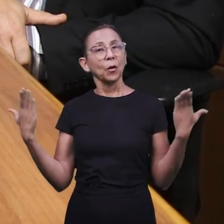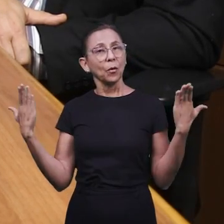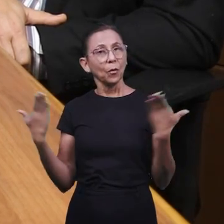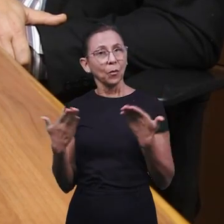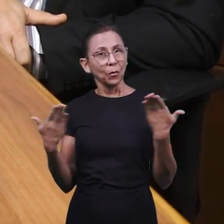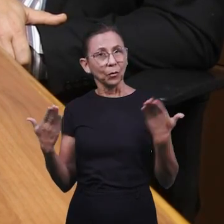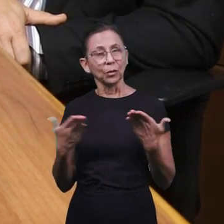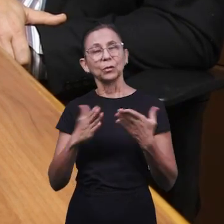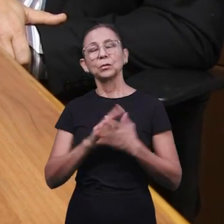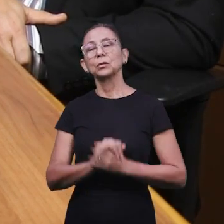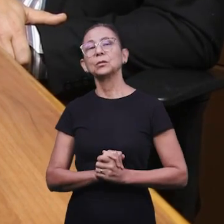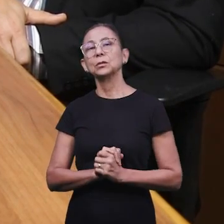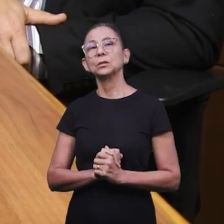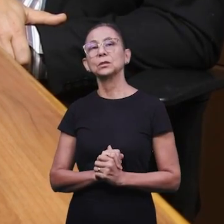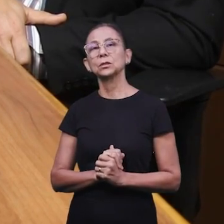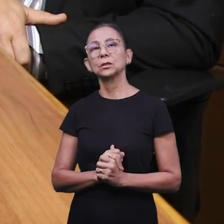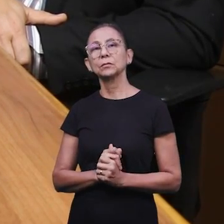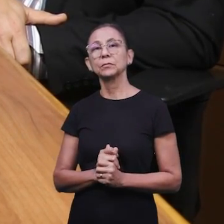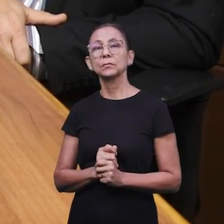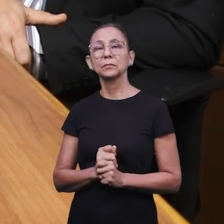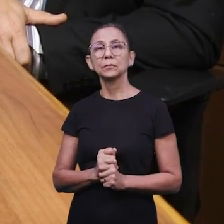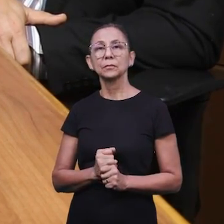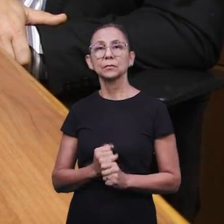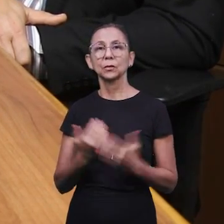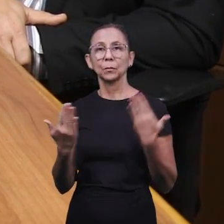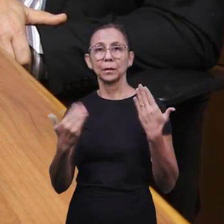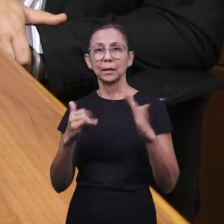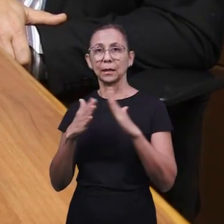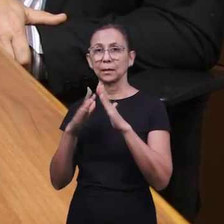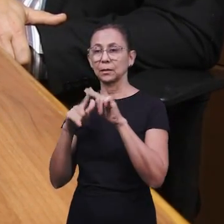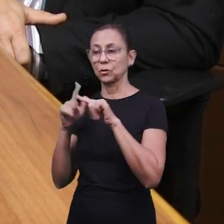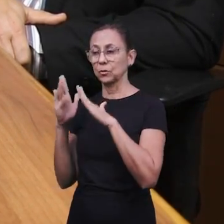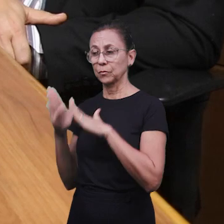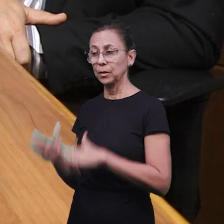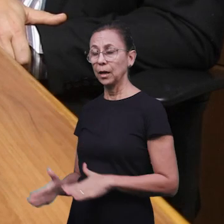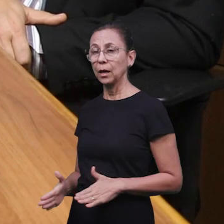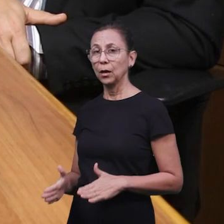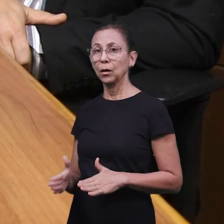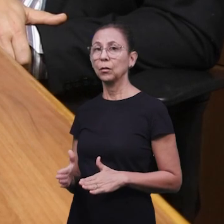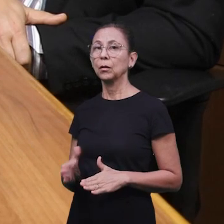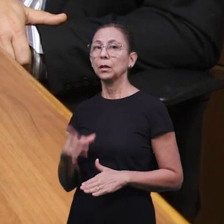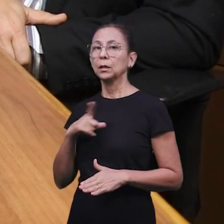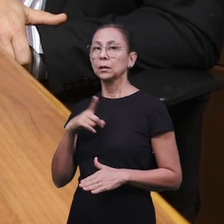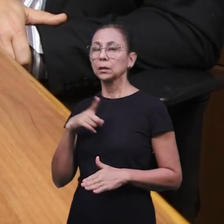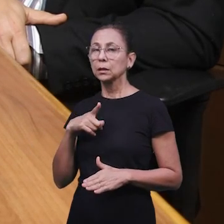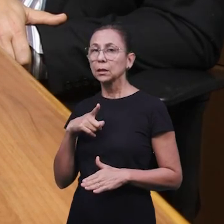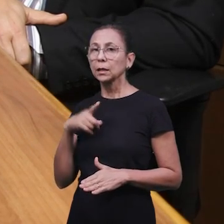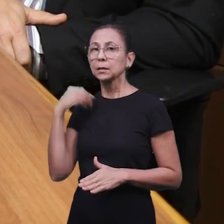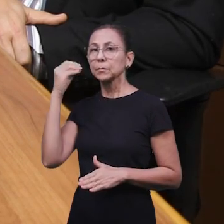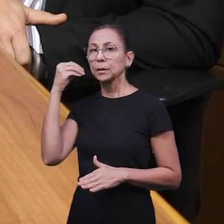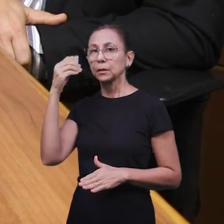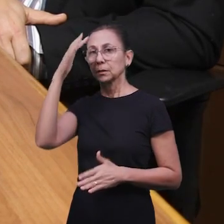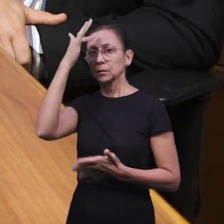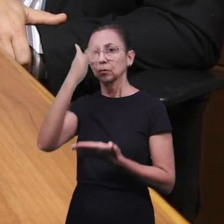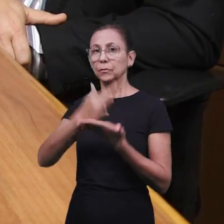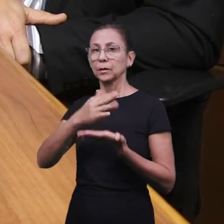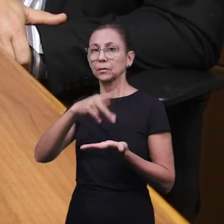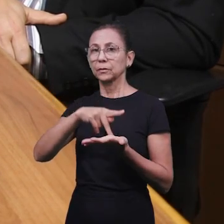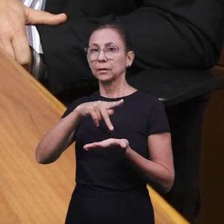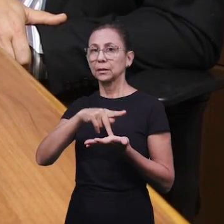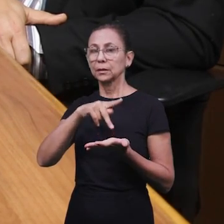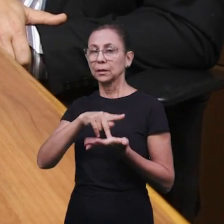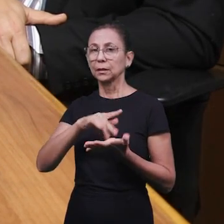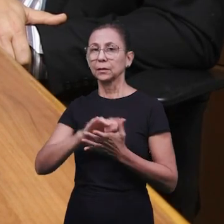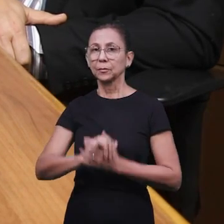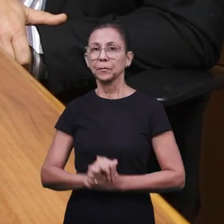com o cristianismo, com a igreja fiel, que teve um encontro com a fé verdadeira, com a fé viva. Assim, você vai buscar. Só tem uma exigência. Eu